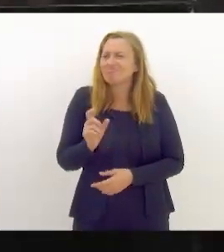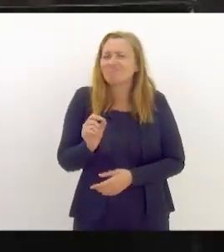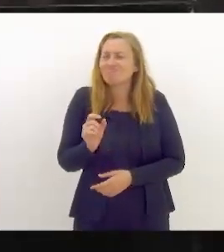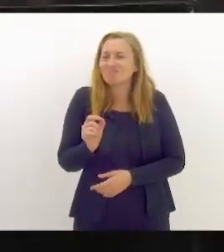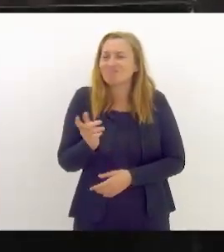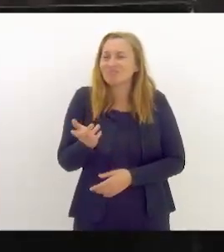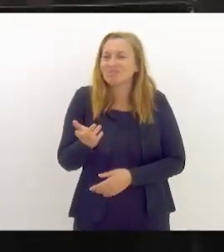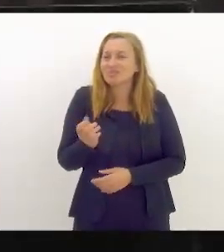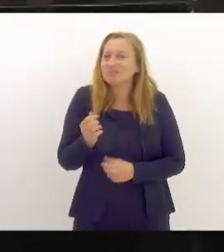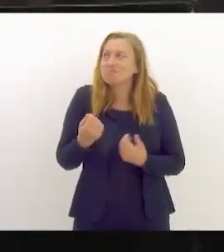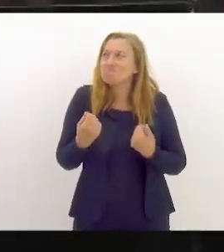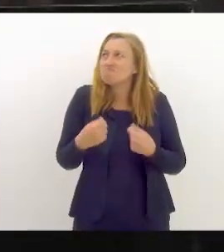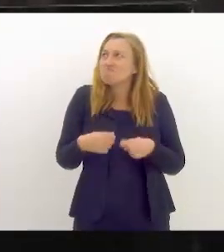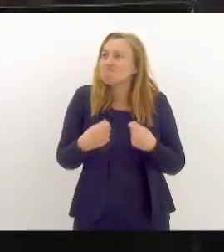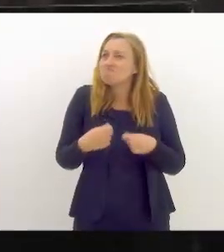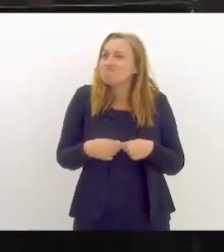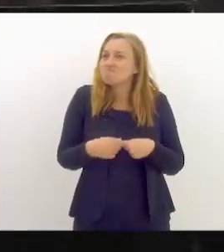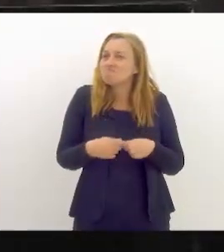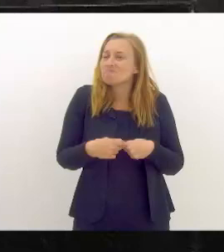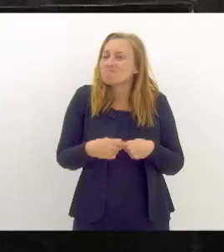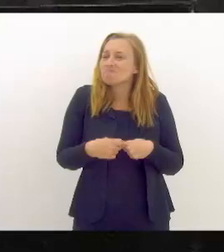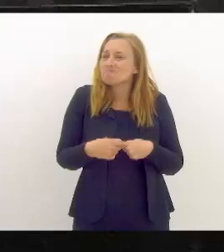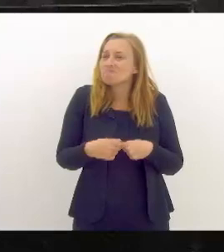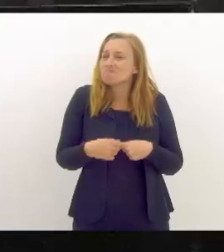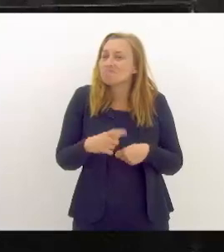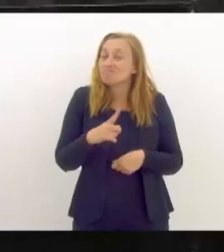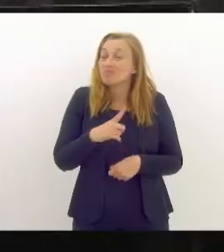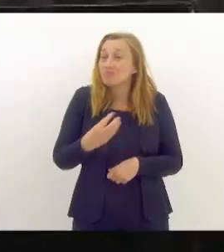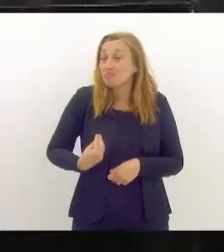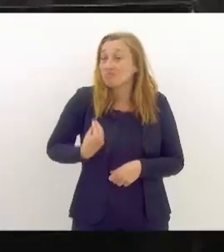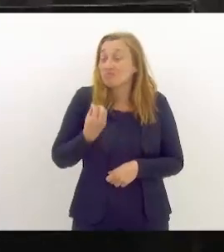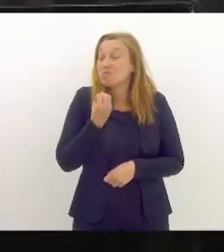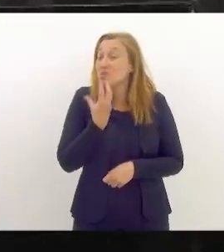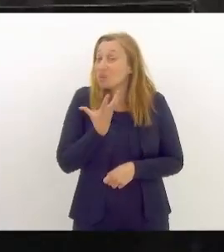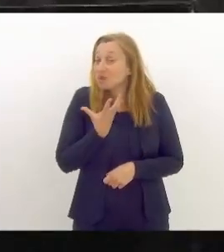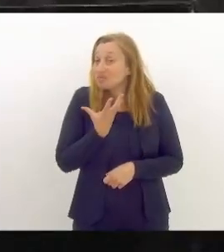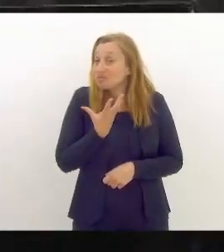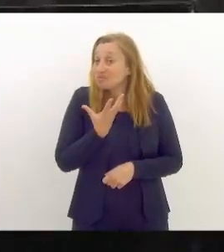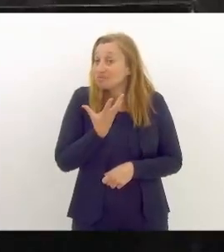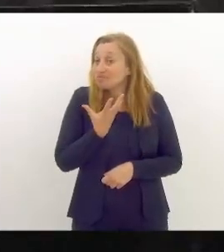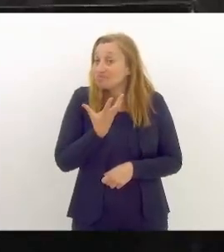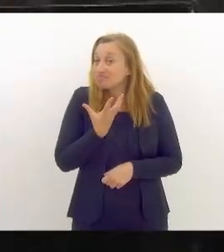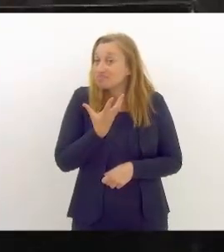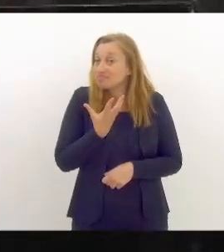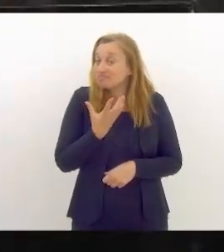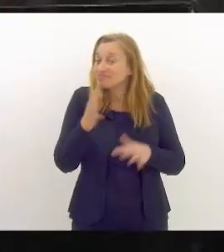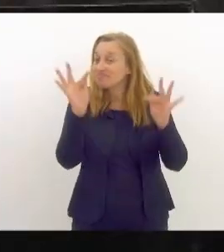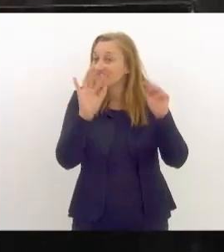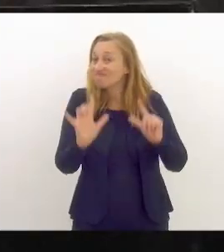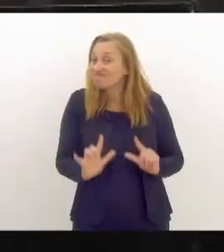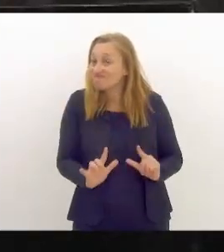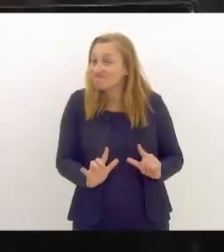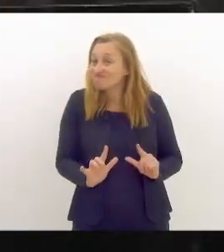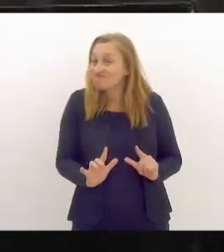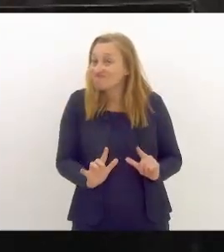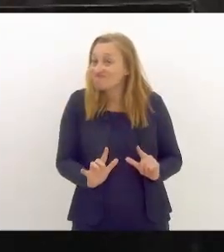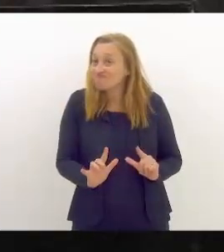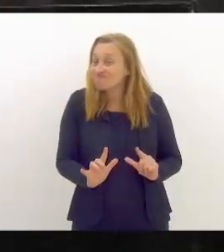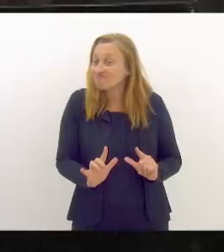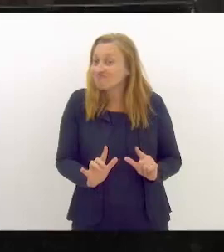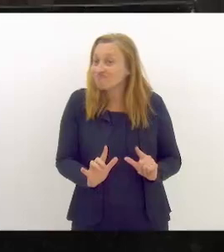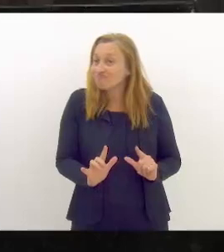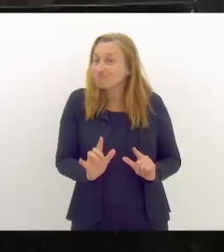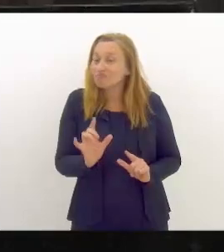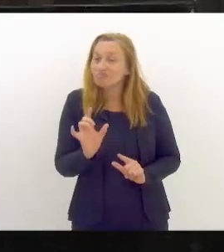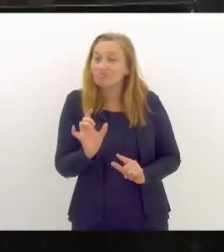que a gente precisa né para ter uma vida boa uma vida feliz e o que que